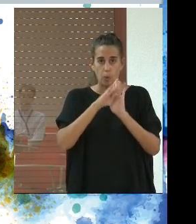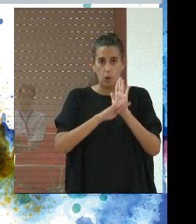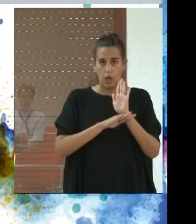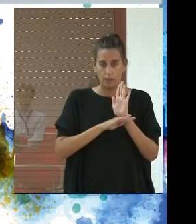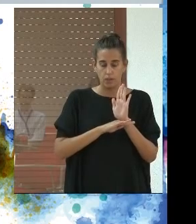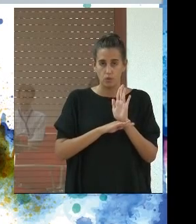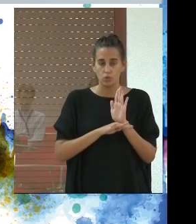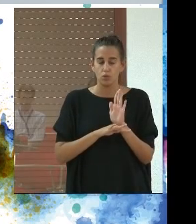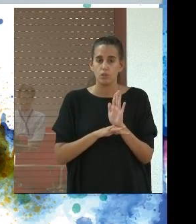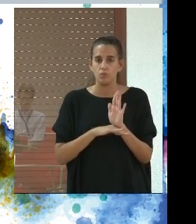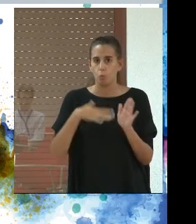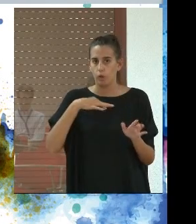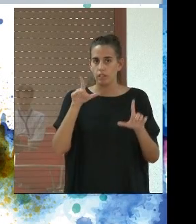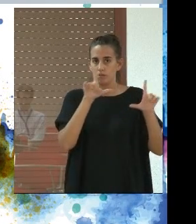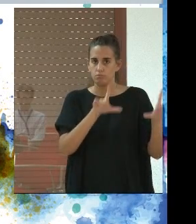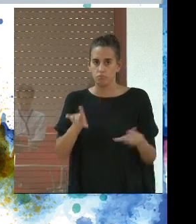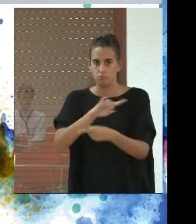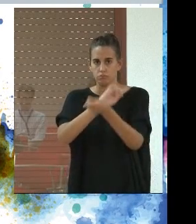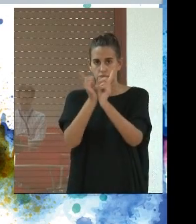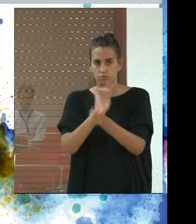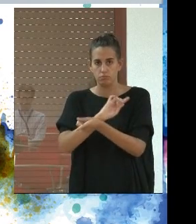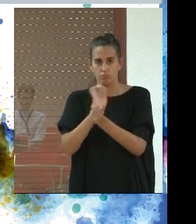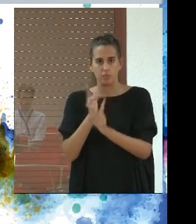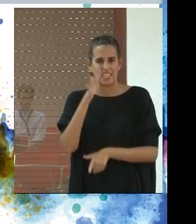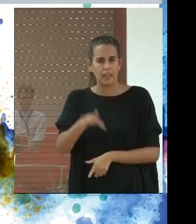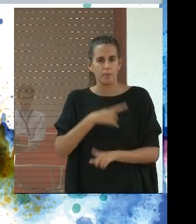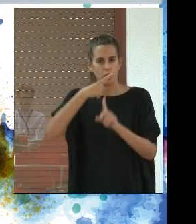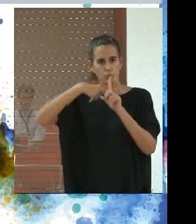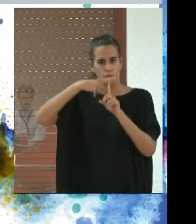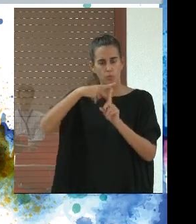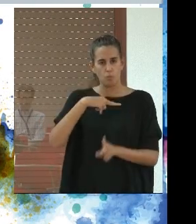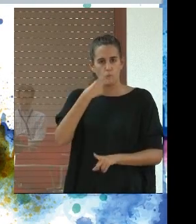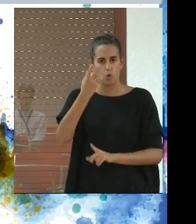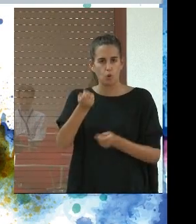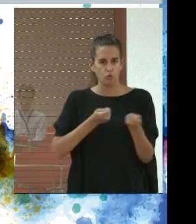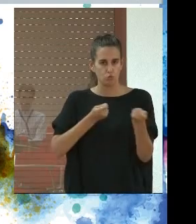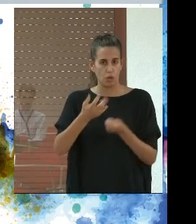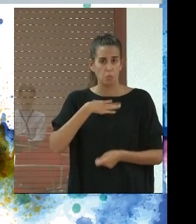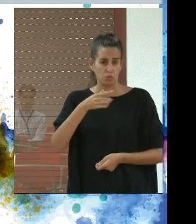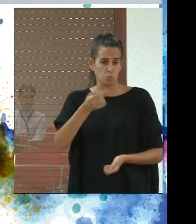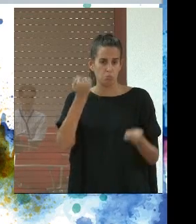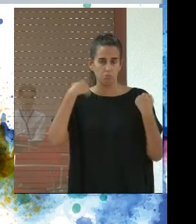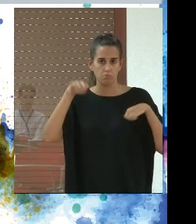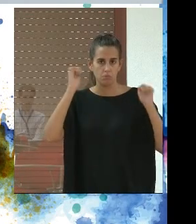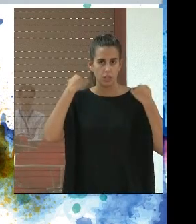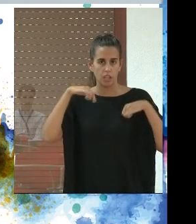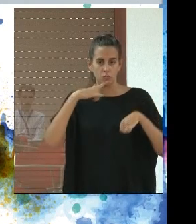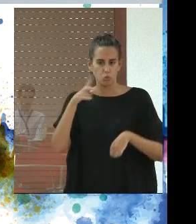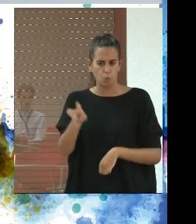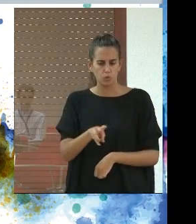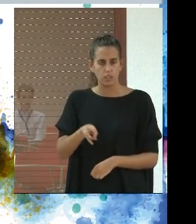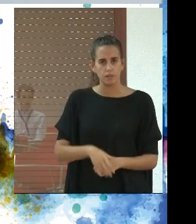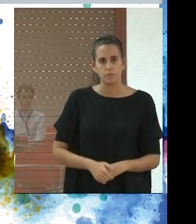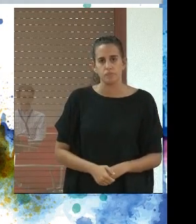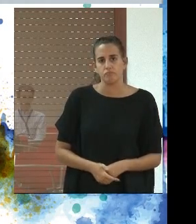Tem novidade na escola. Agora vai tocar música em todos os intervalos. Eu sou presidente mesmo. Eu que mando na escola. Será que